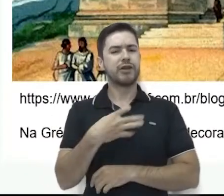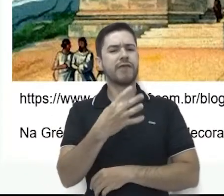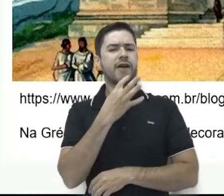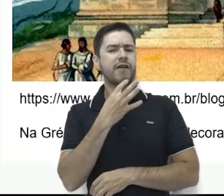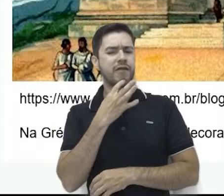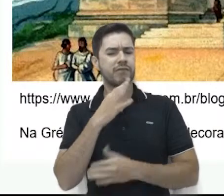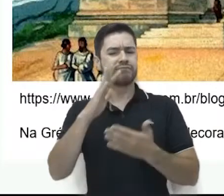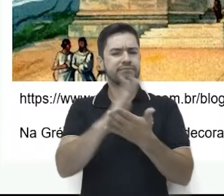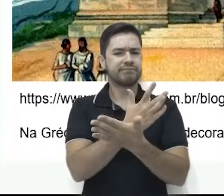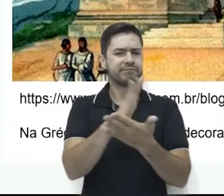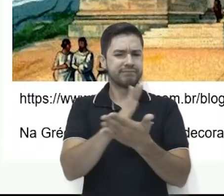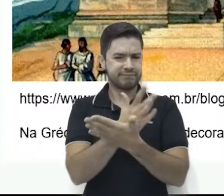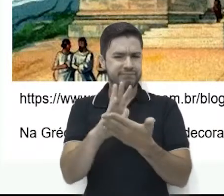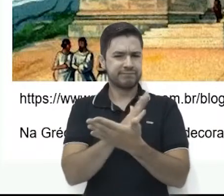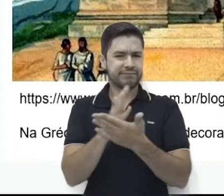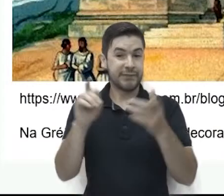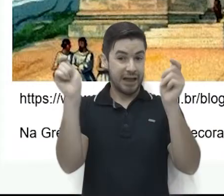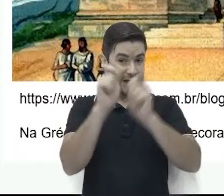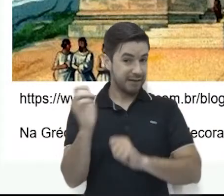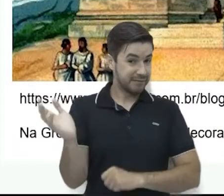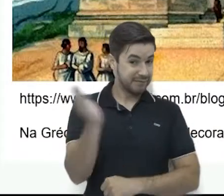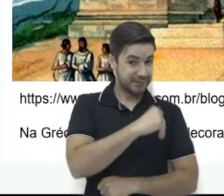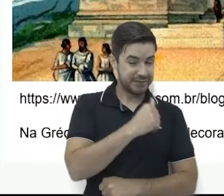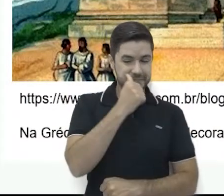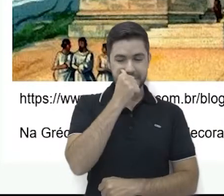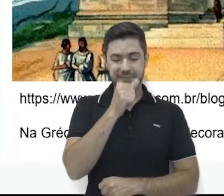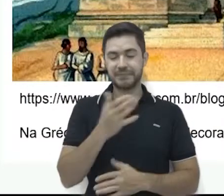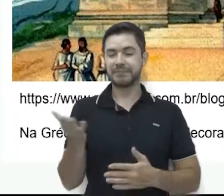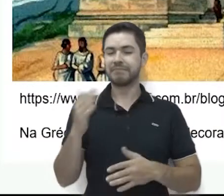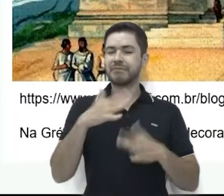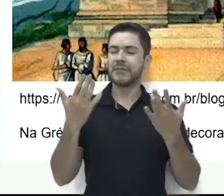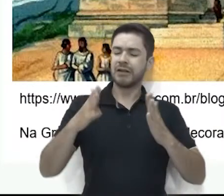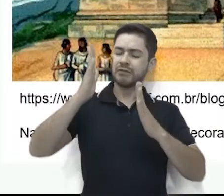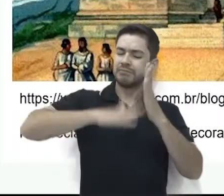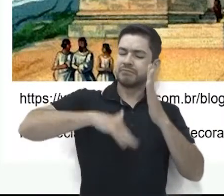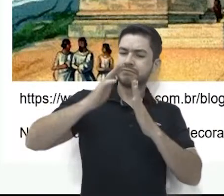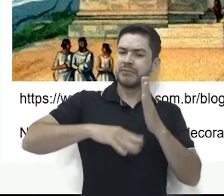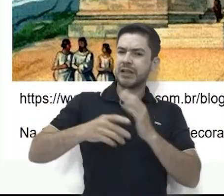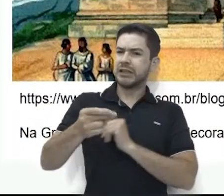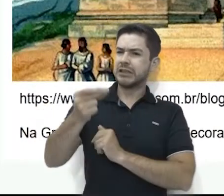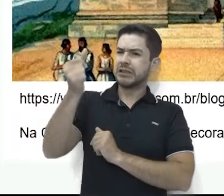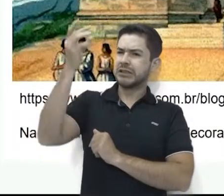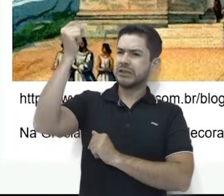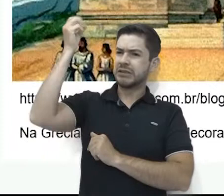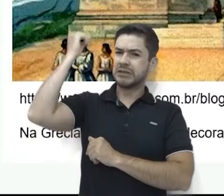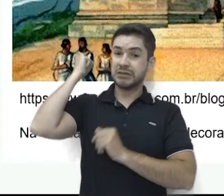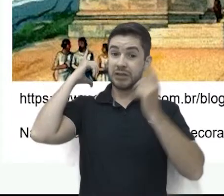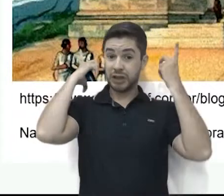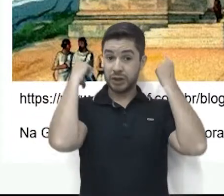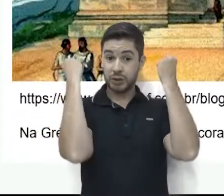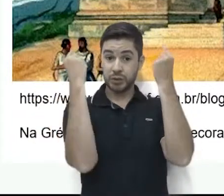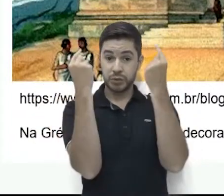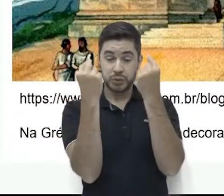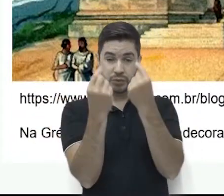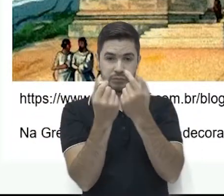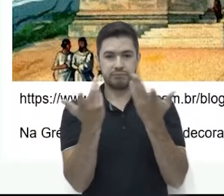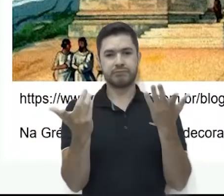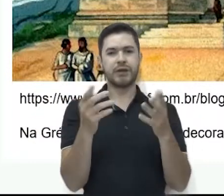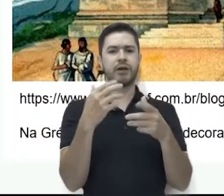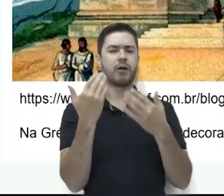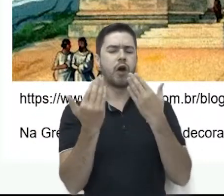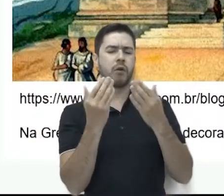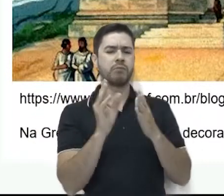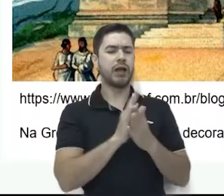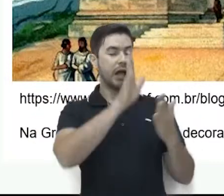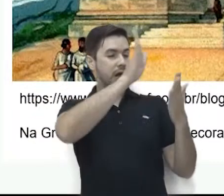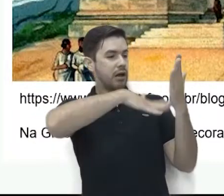desses movimentos artísticos. Vamos lá? A pintura na antiguidade. Na Grécia Antiga, as pinturas decoravam